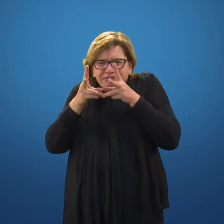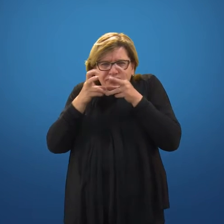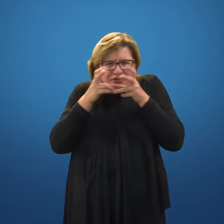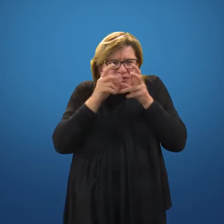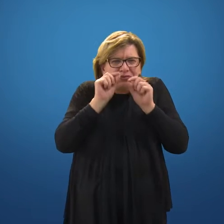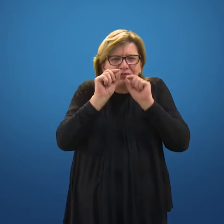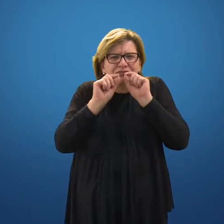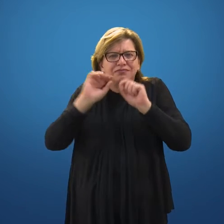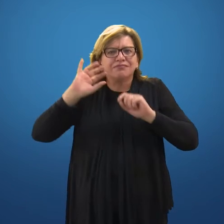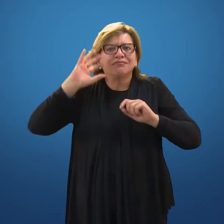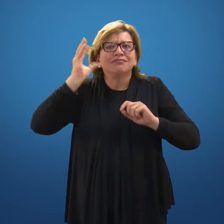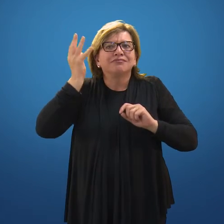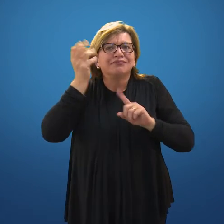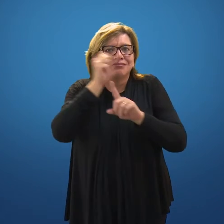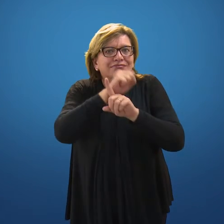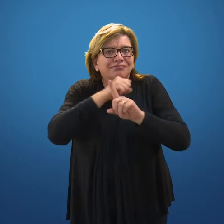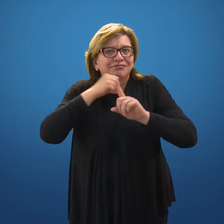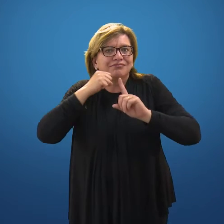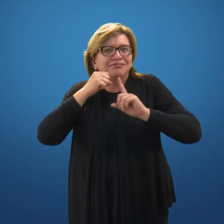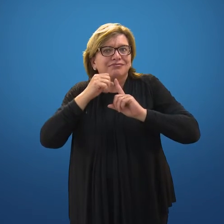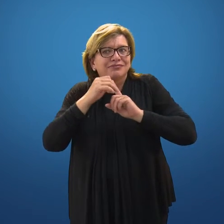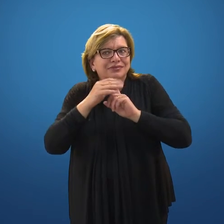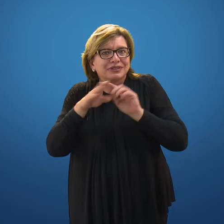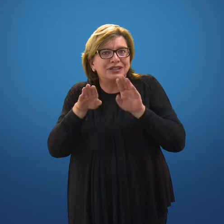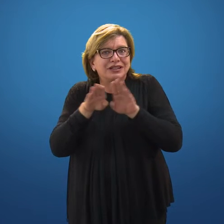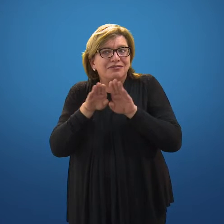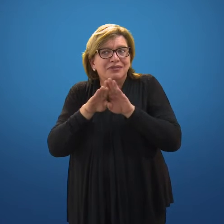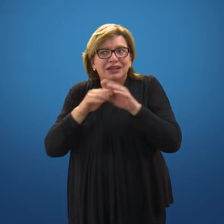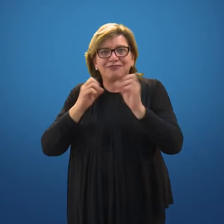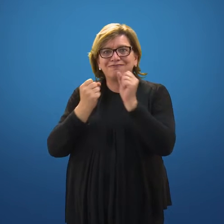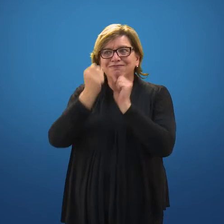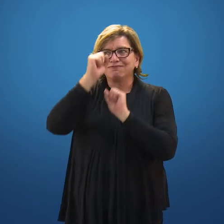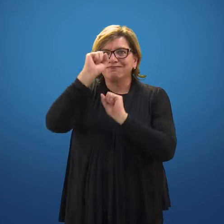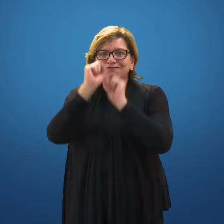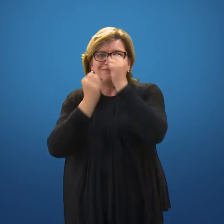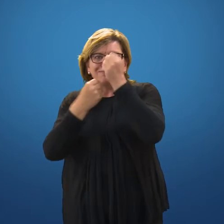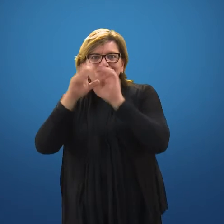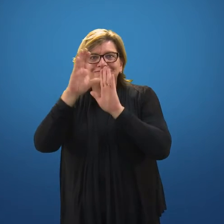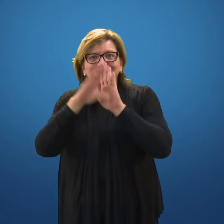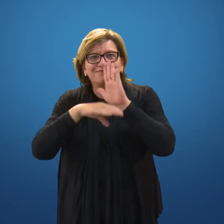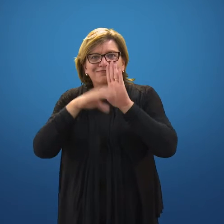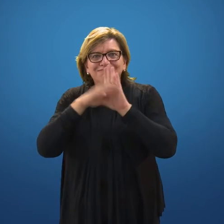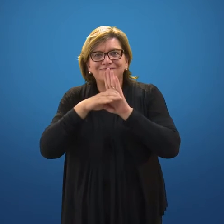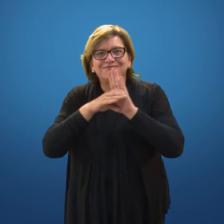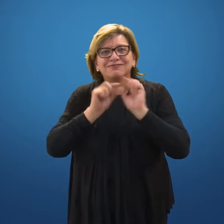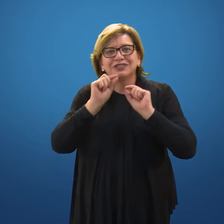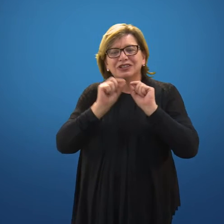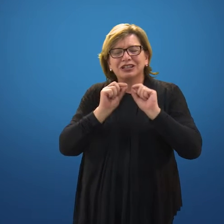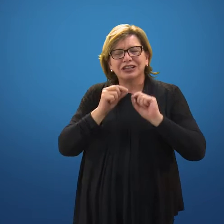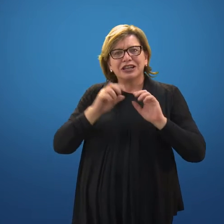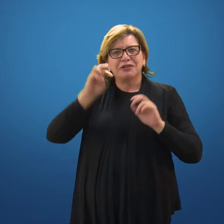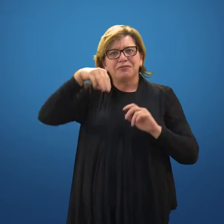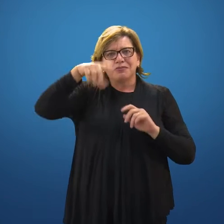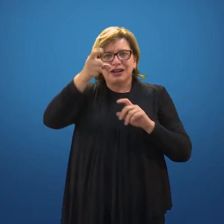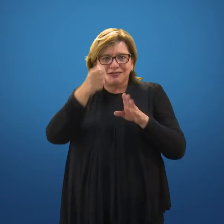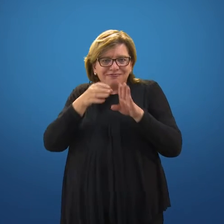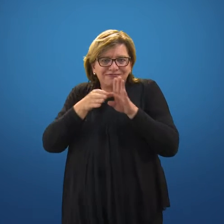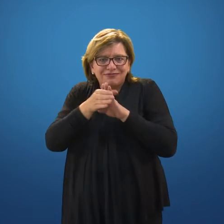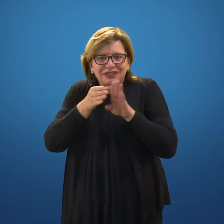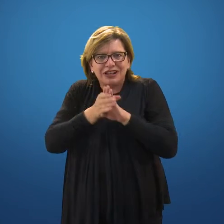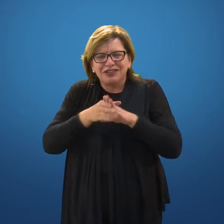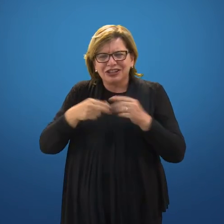grandes contradições existentes dentro do sistema de produção capitalista. E ele propunha que, com